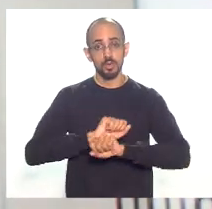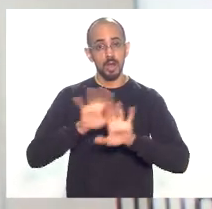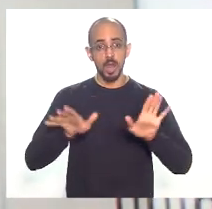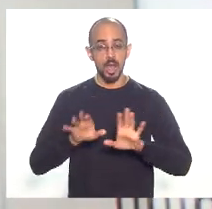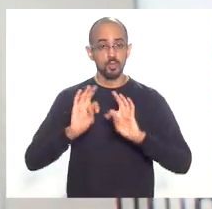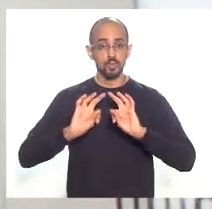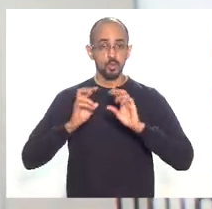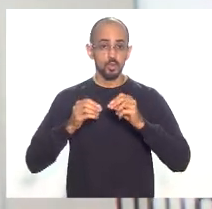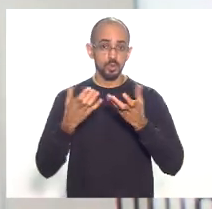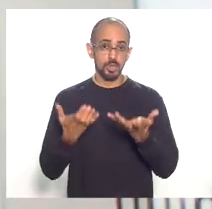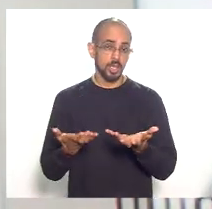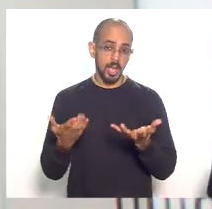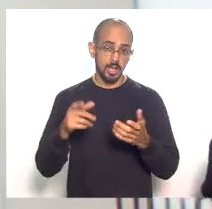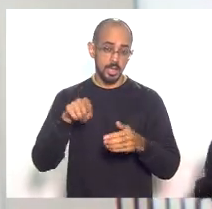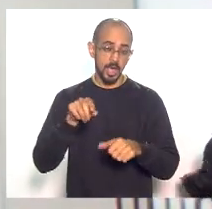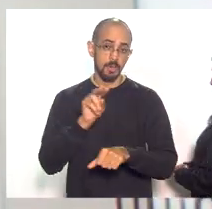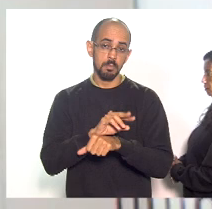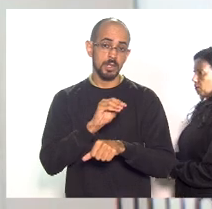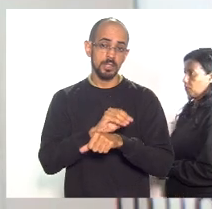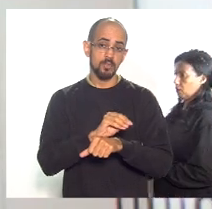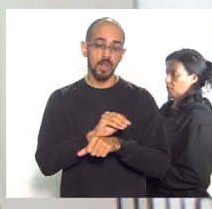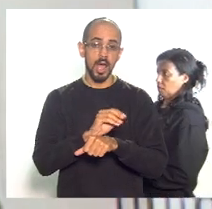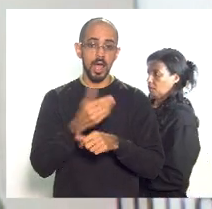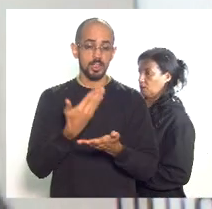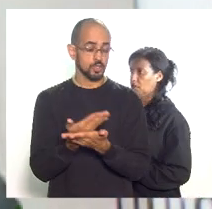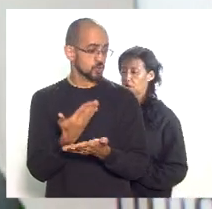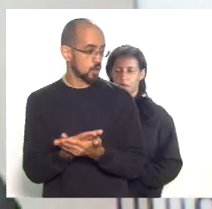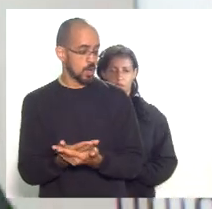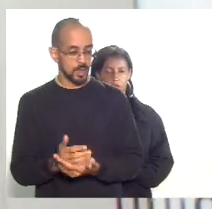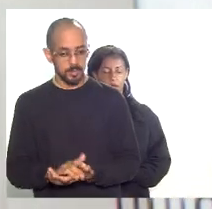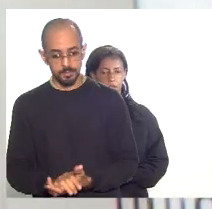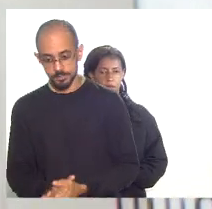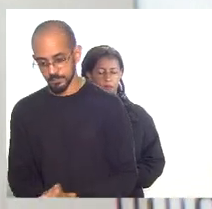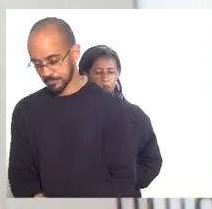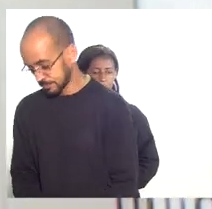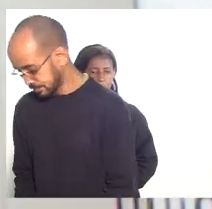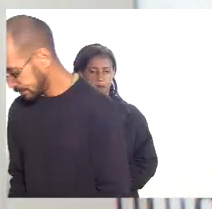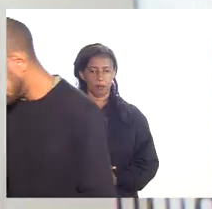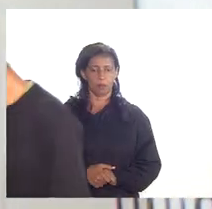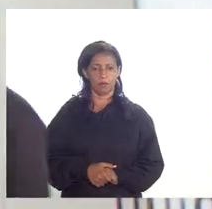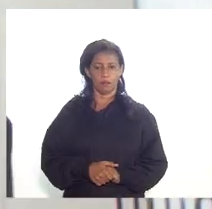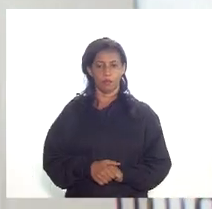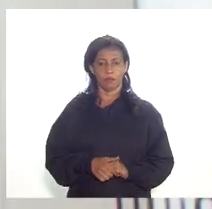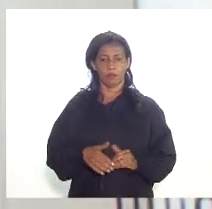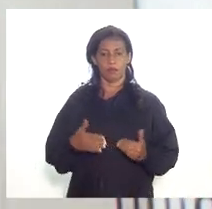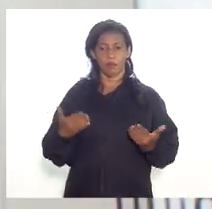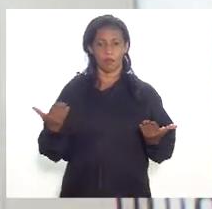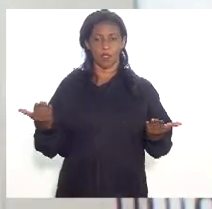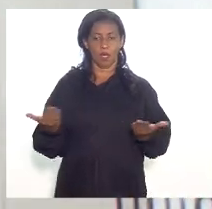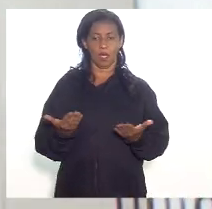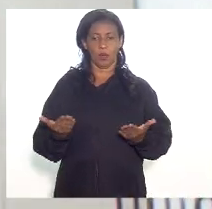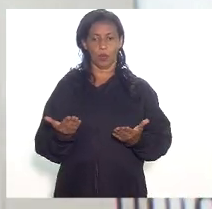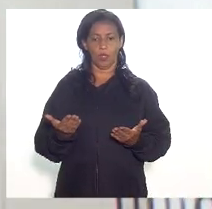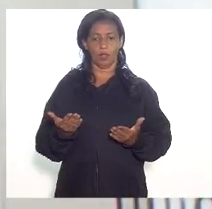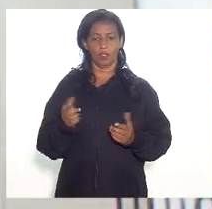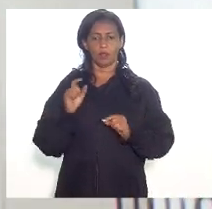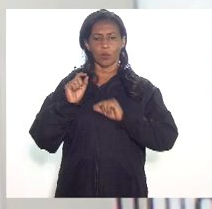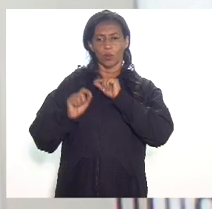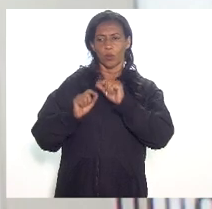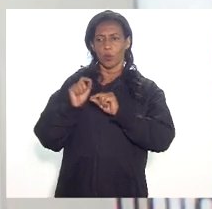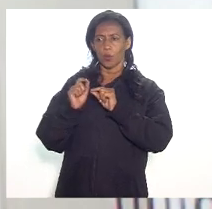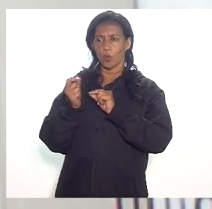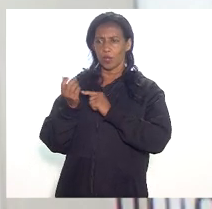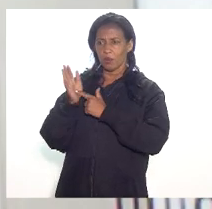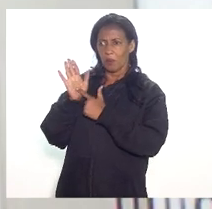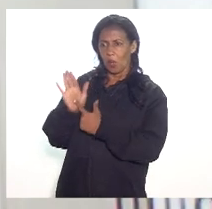que ele quer preservar a escola como um espaço de pluralidade de debate agora isso significa que não pode ter censura que não